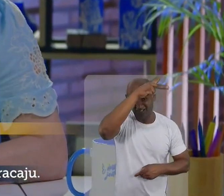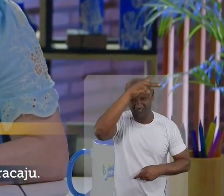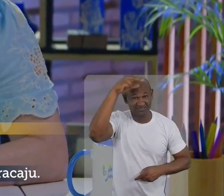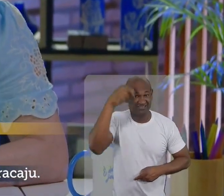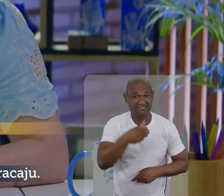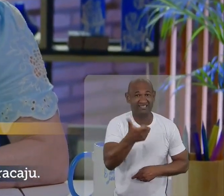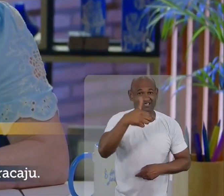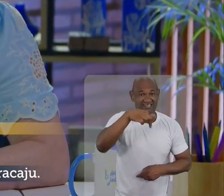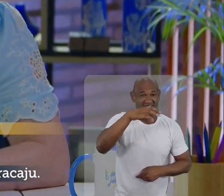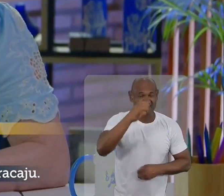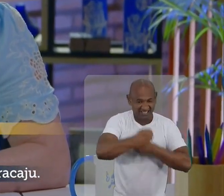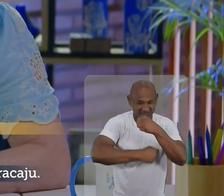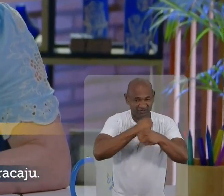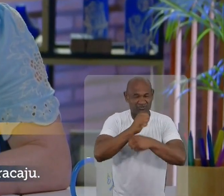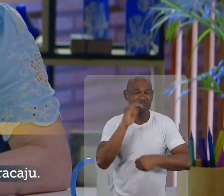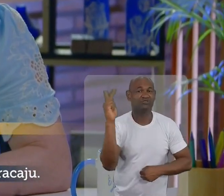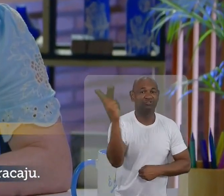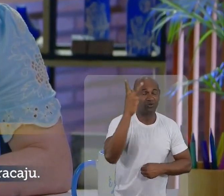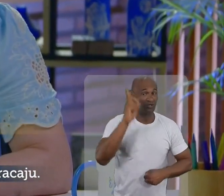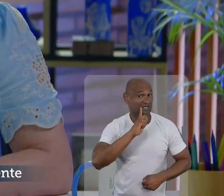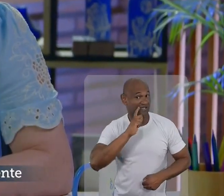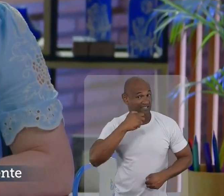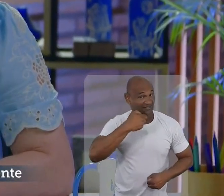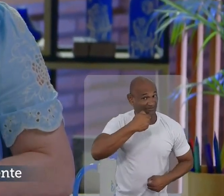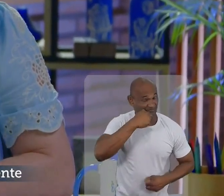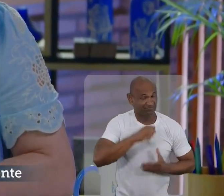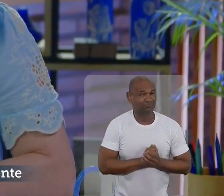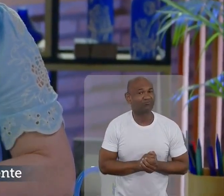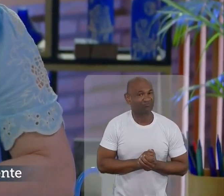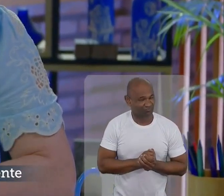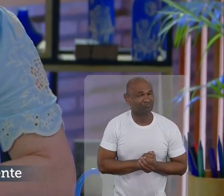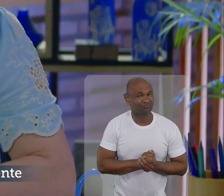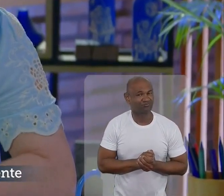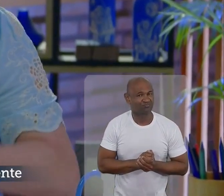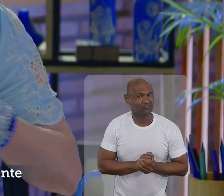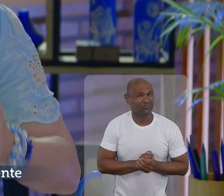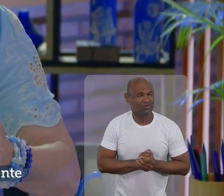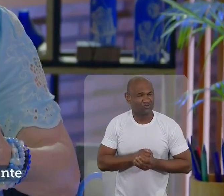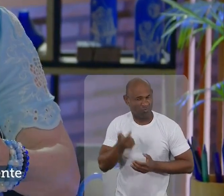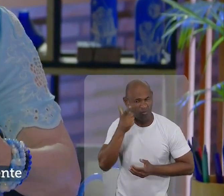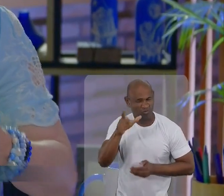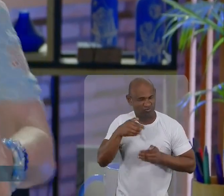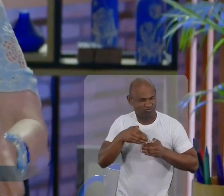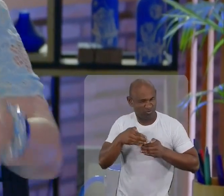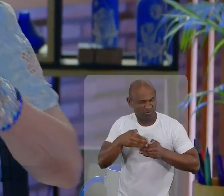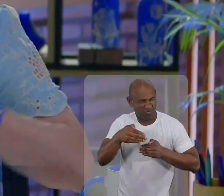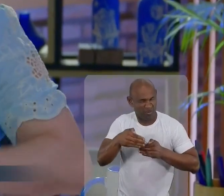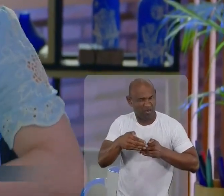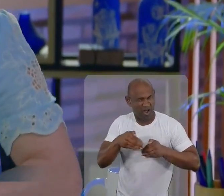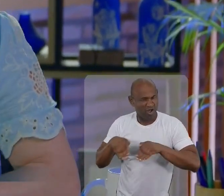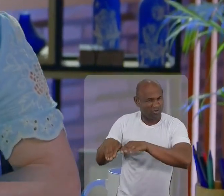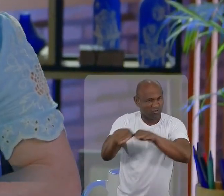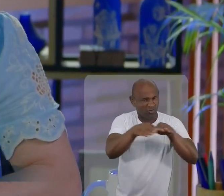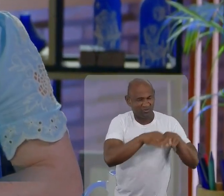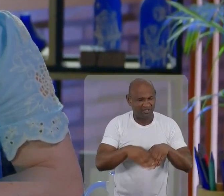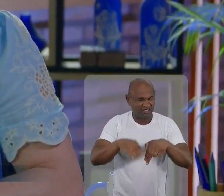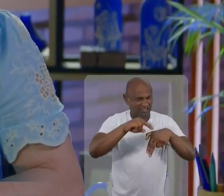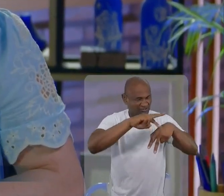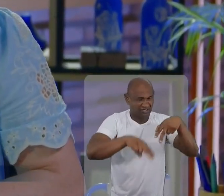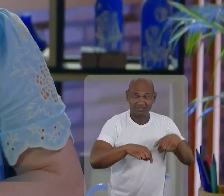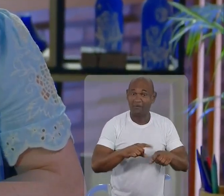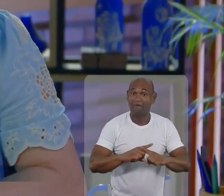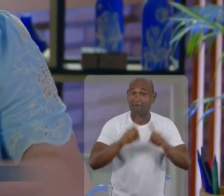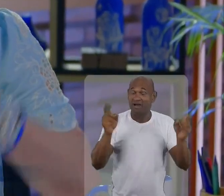170 anos de história de Aracaju. Isso não é apenas um passo à frente para a igualdade de gênero,